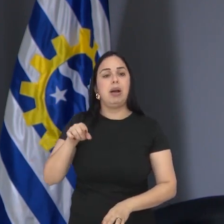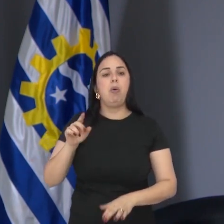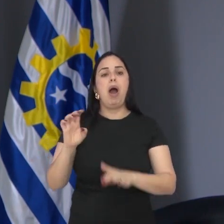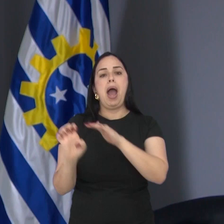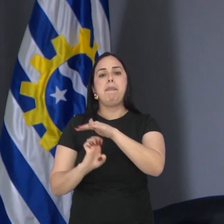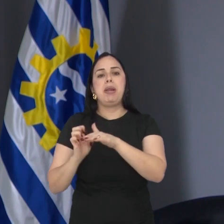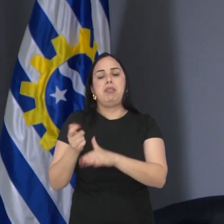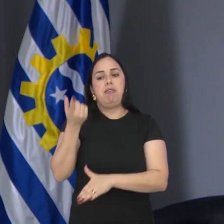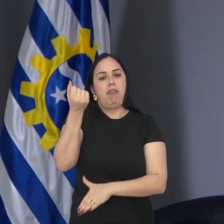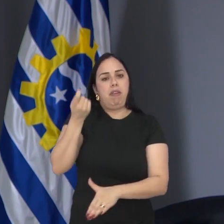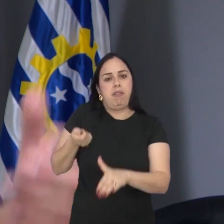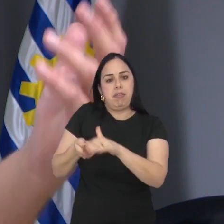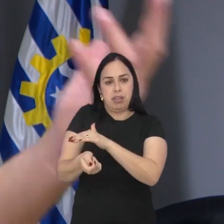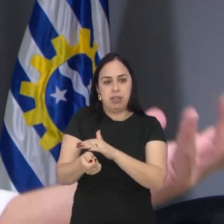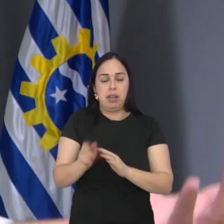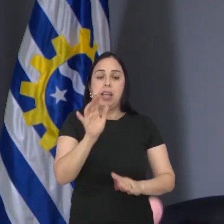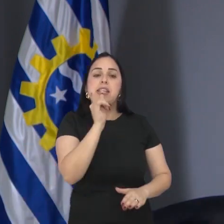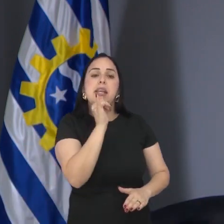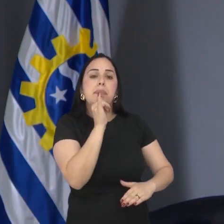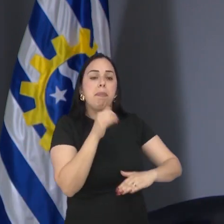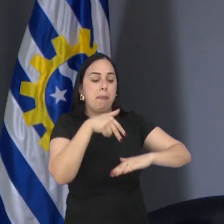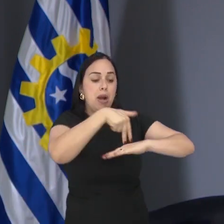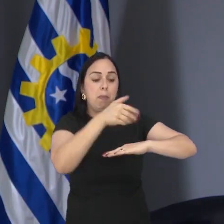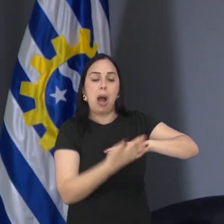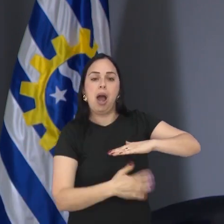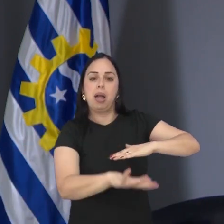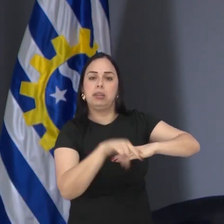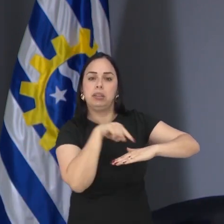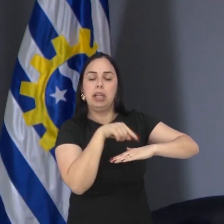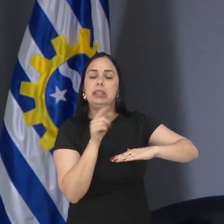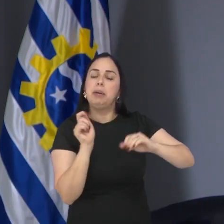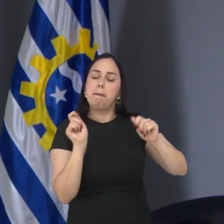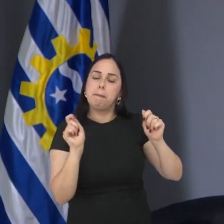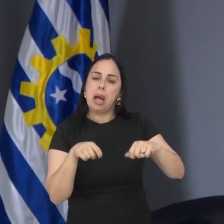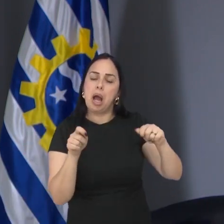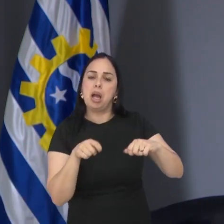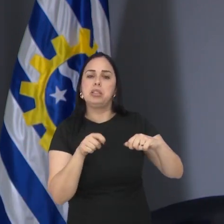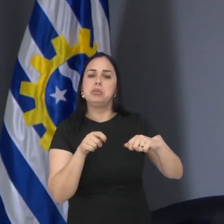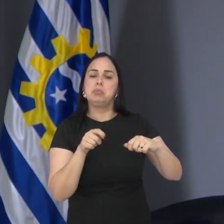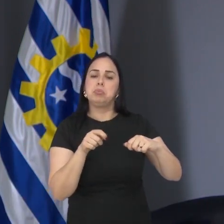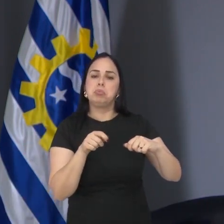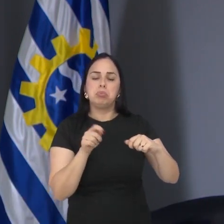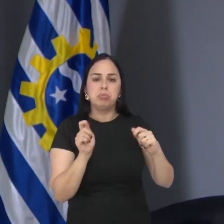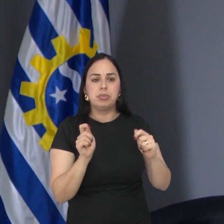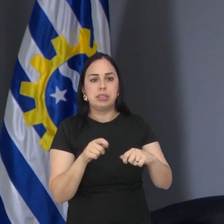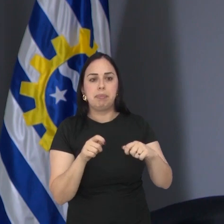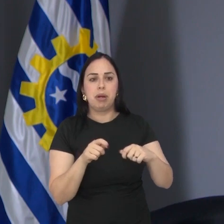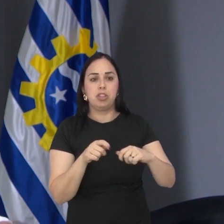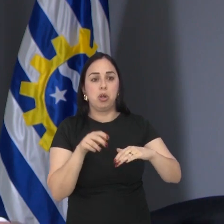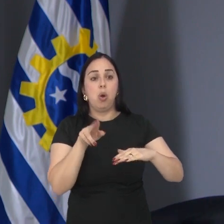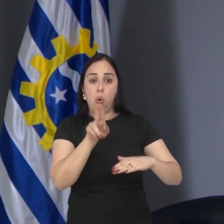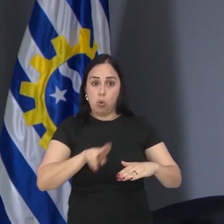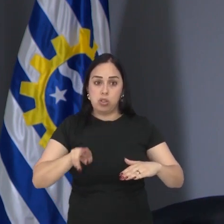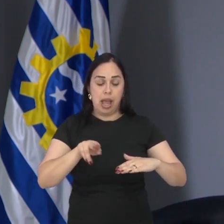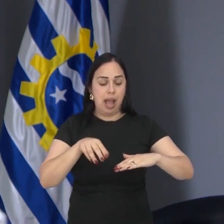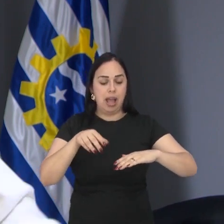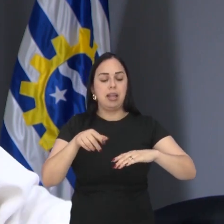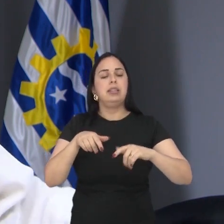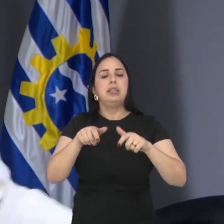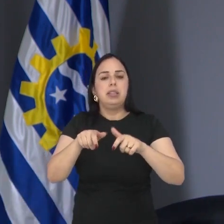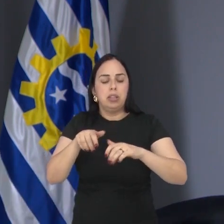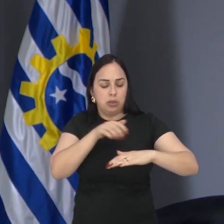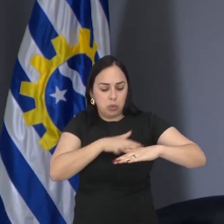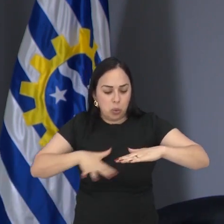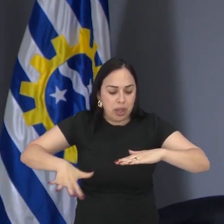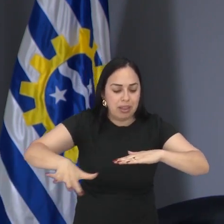que fazer uns investimentos. Nos quiosques da Orla, por exemplo, a gente vai permitir ocupação da calçada também,